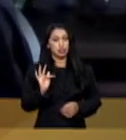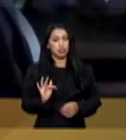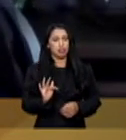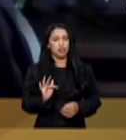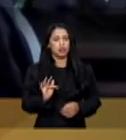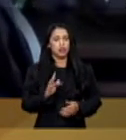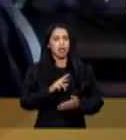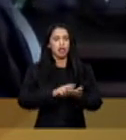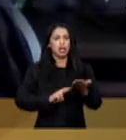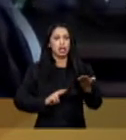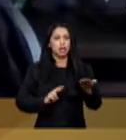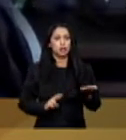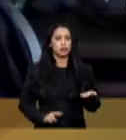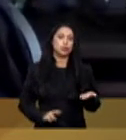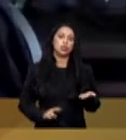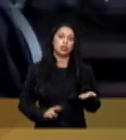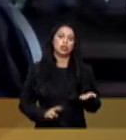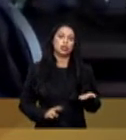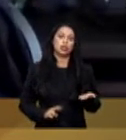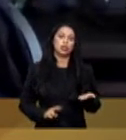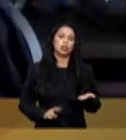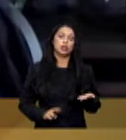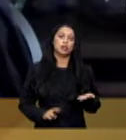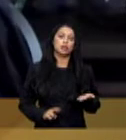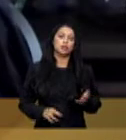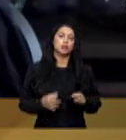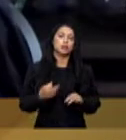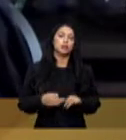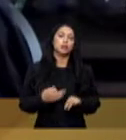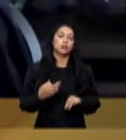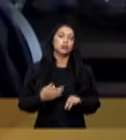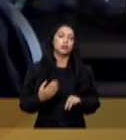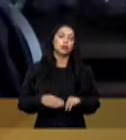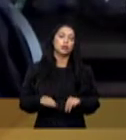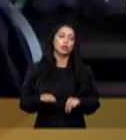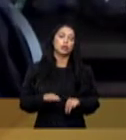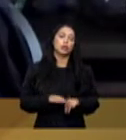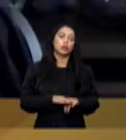da relatoria, aqui confirmo, do ministro